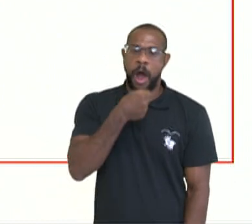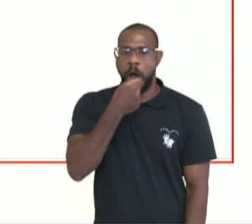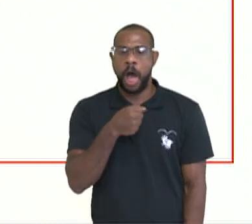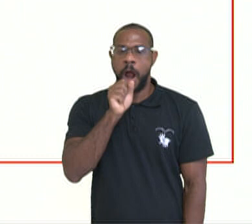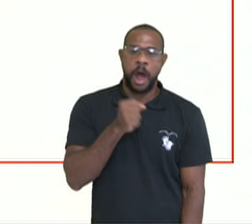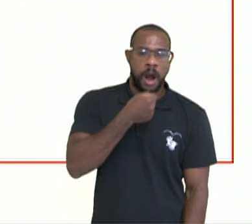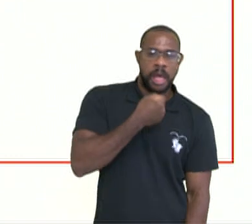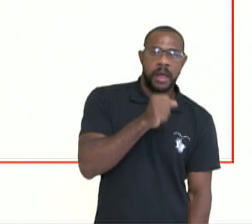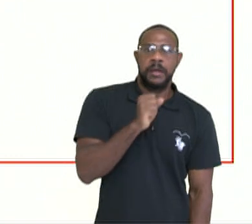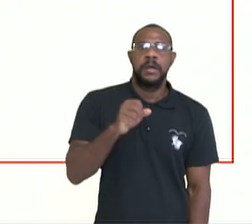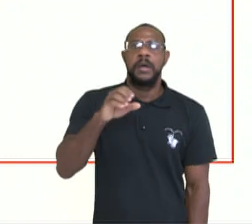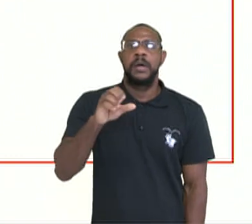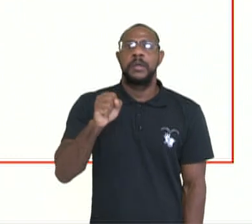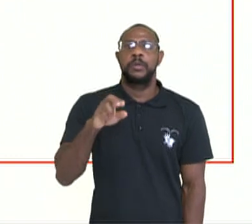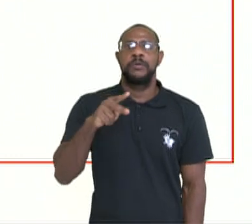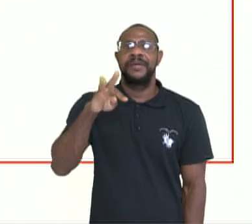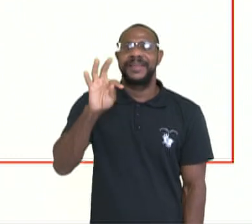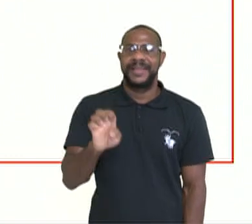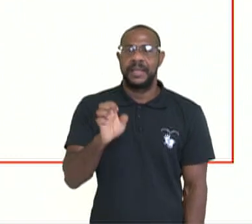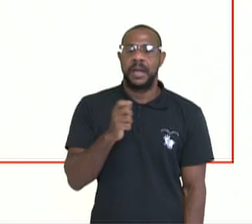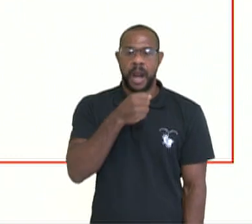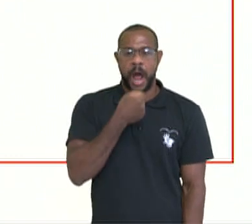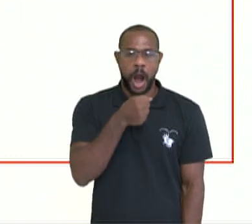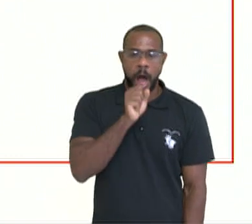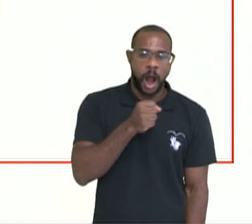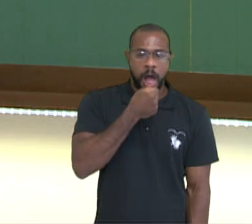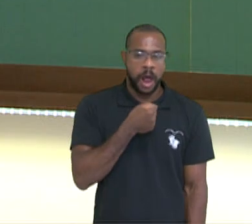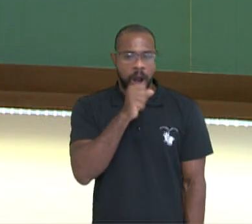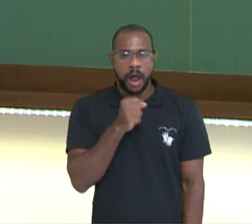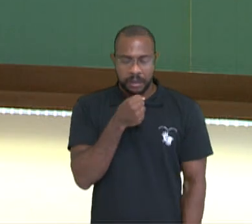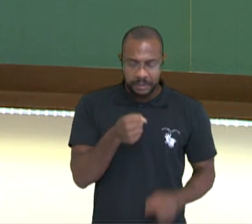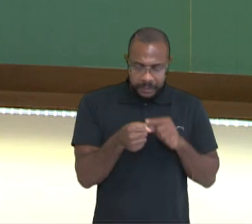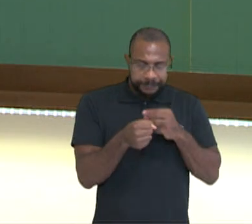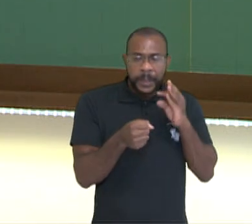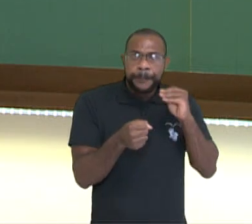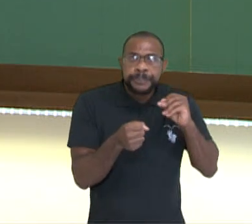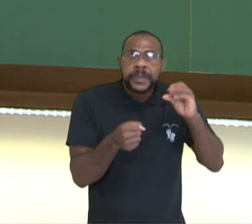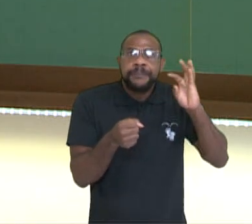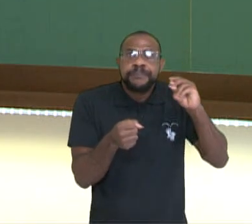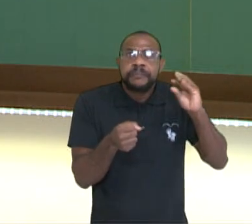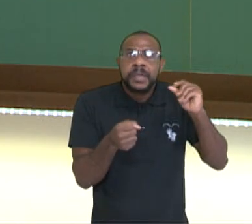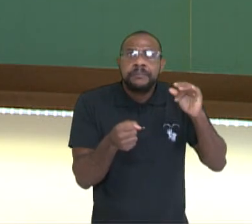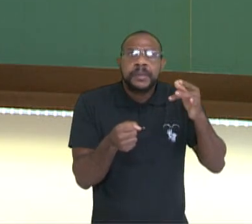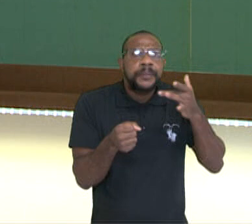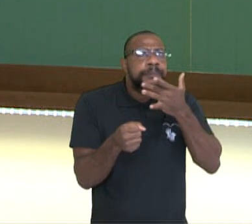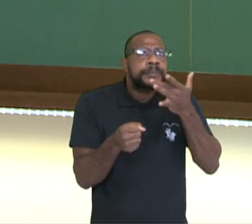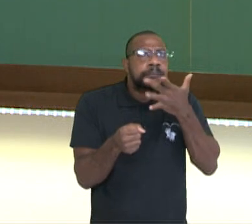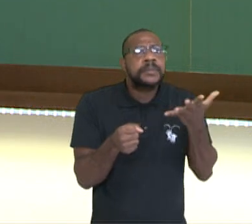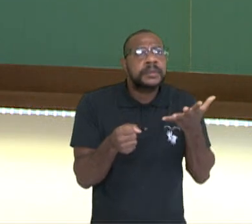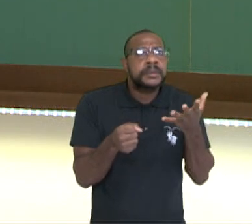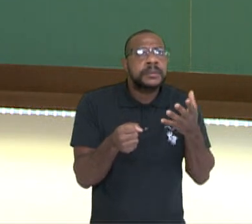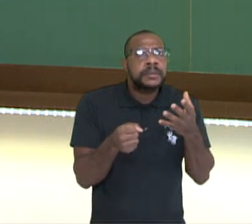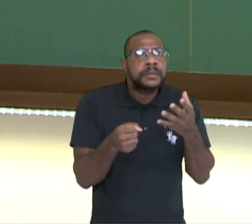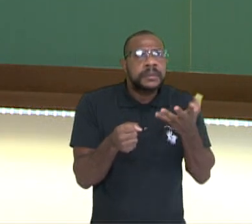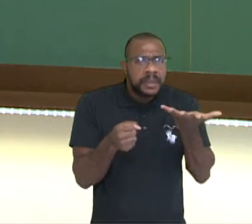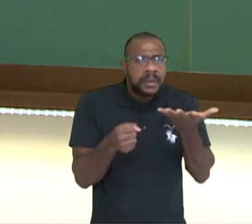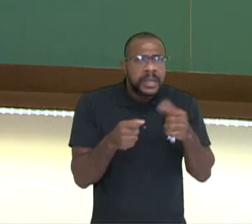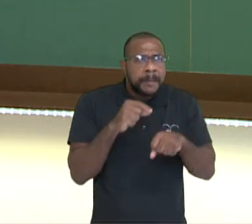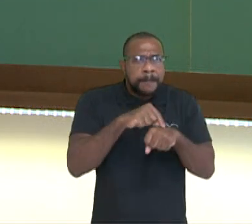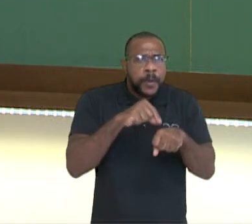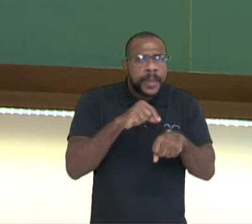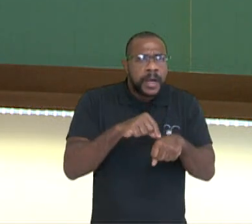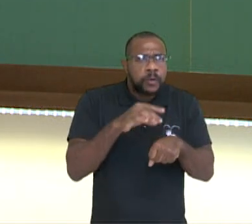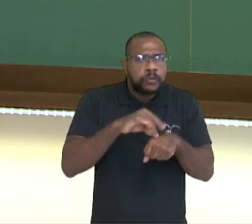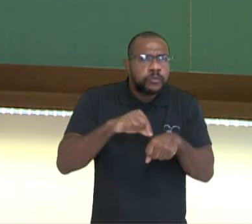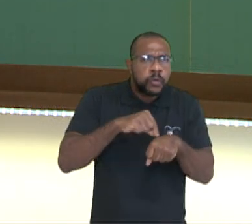sorvete, aproximou da boca, isso tem um cheiro, isso tem um sabor. Ou seja, naquele momento os seus sentidos estão